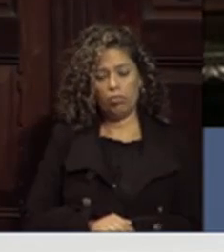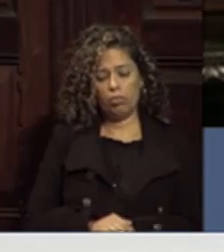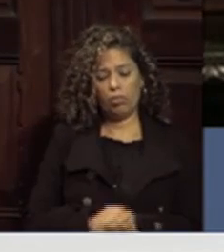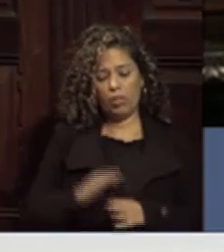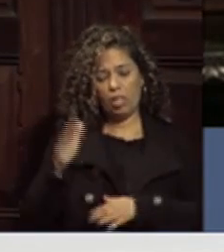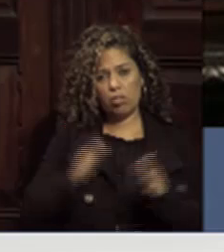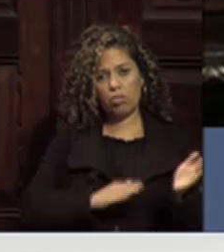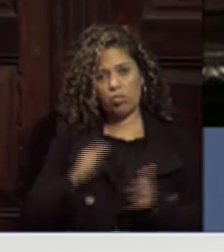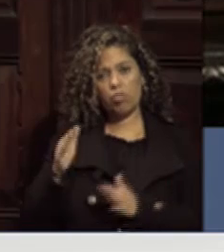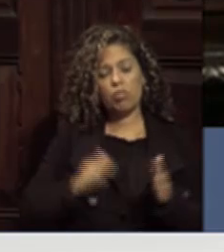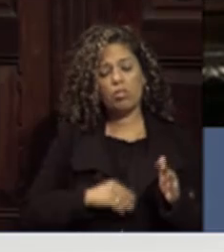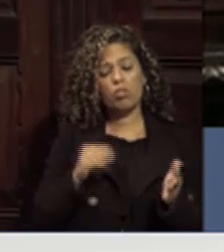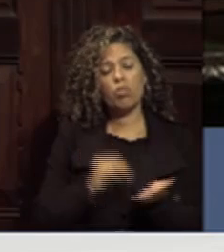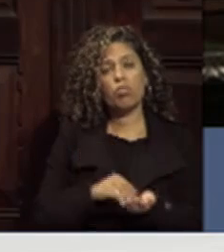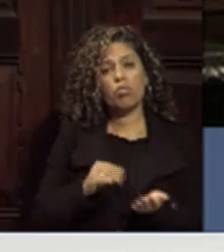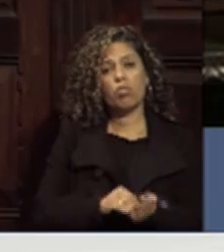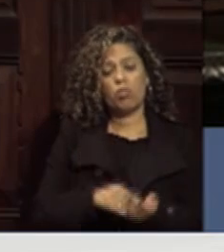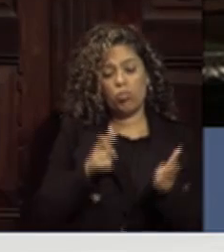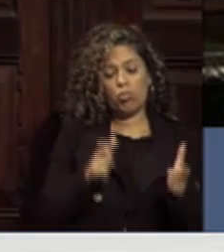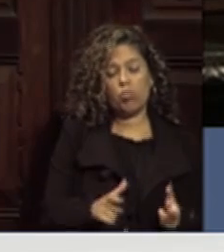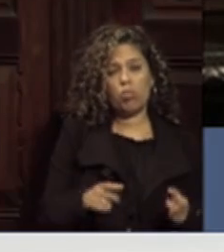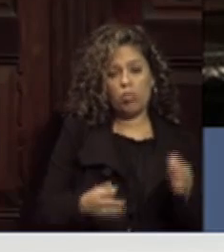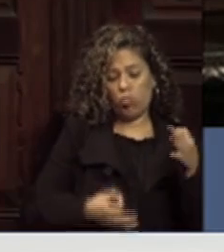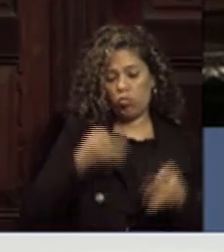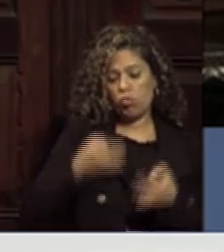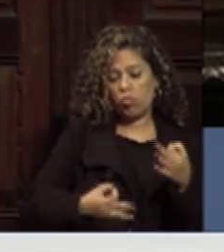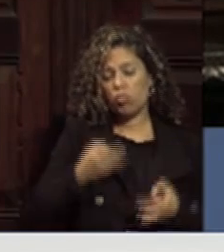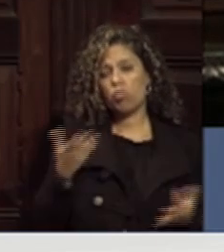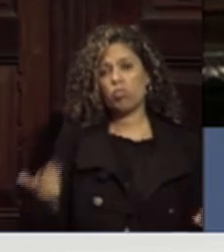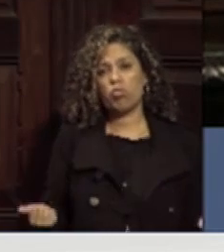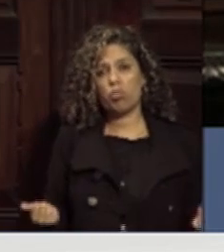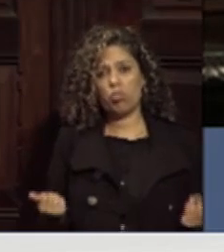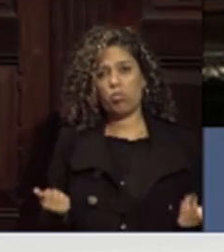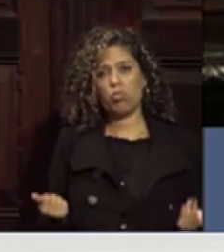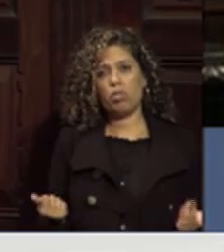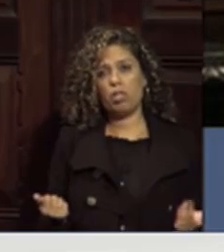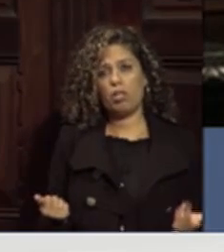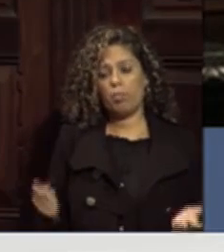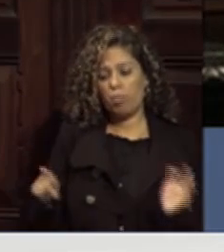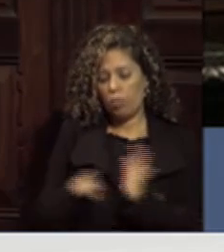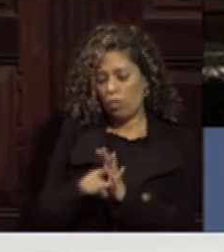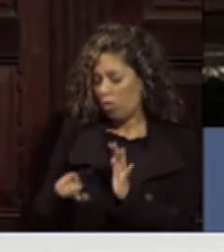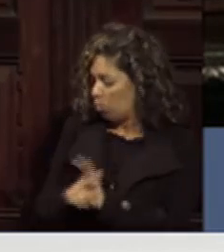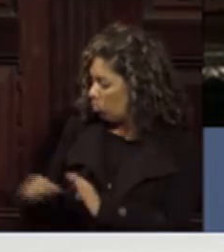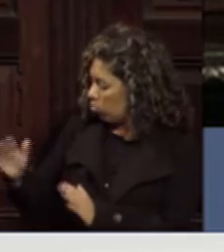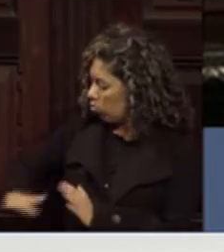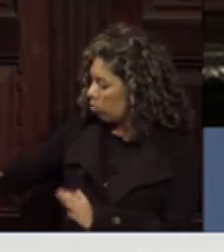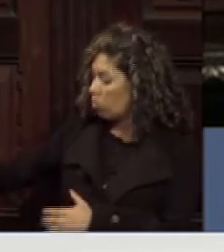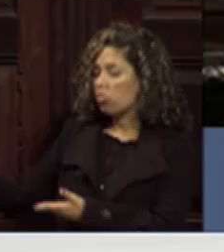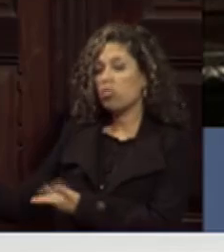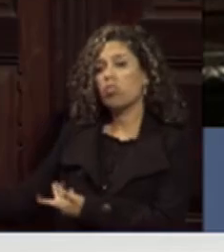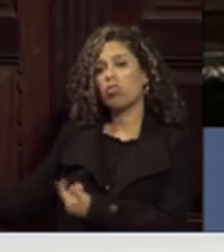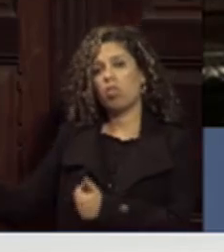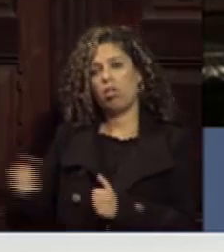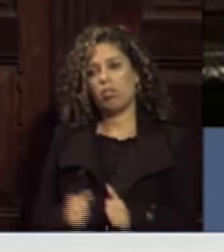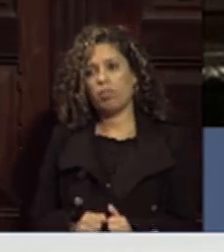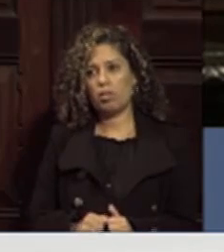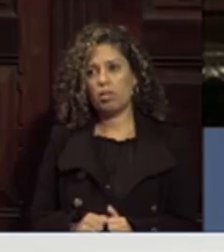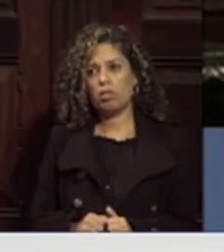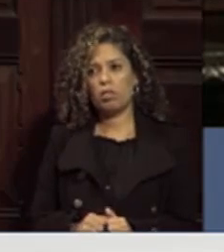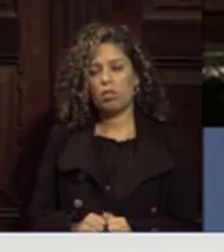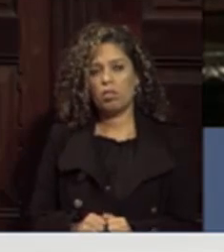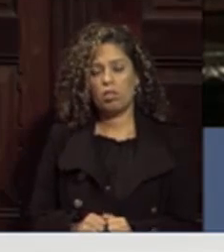um juizado específico para infância e para adolescência. Muitas vezes o juiz